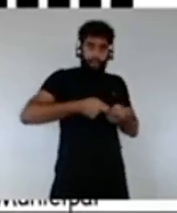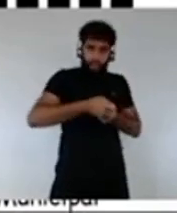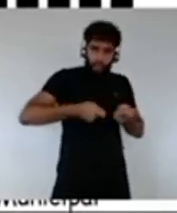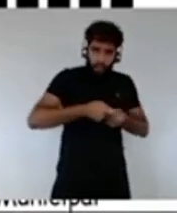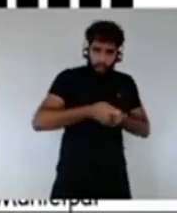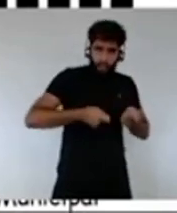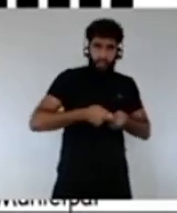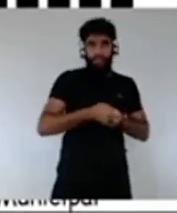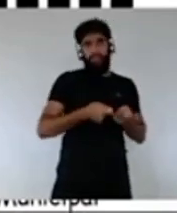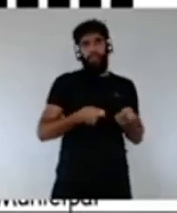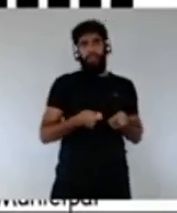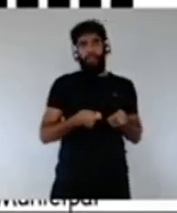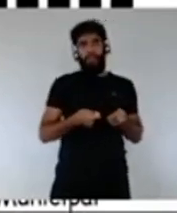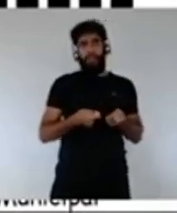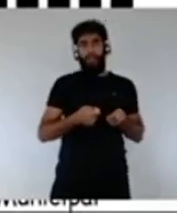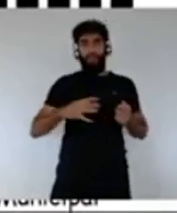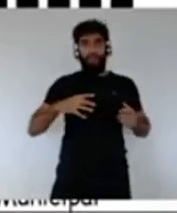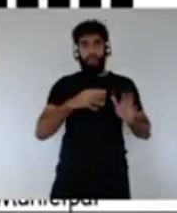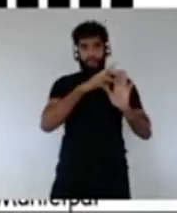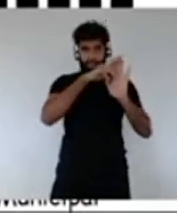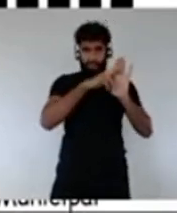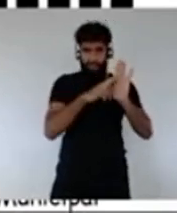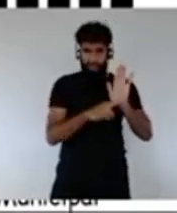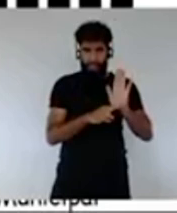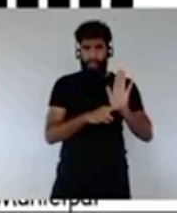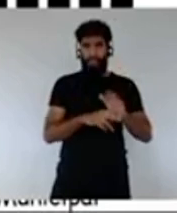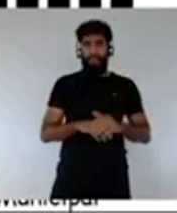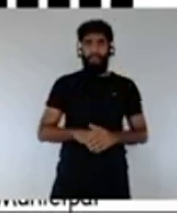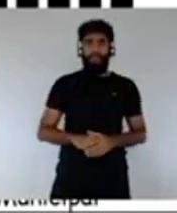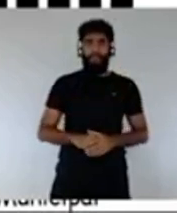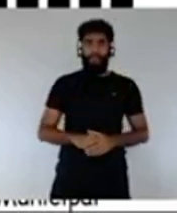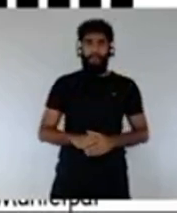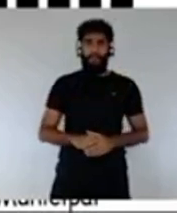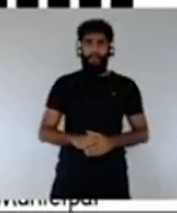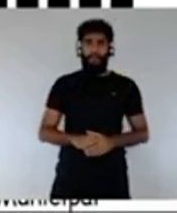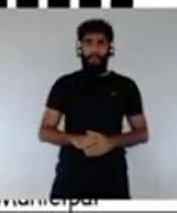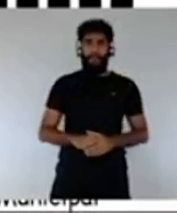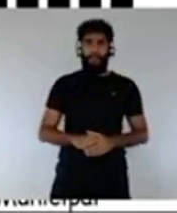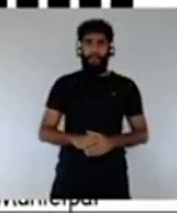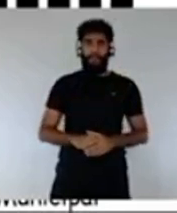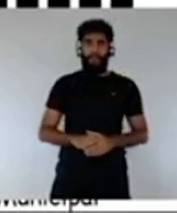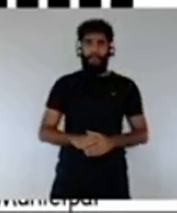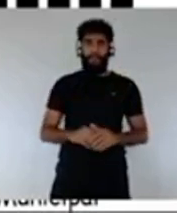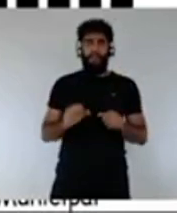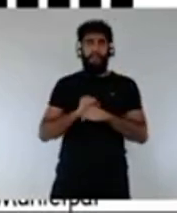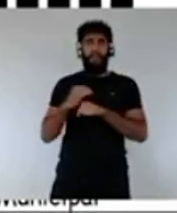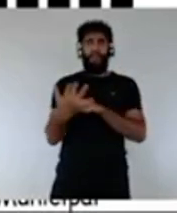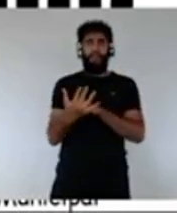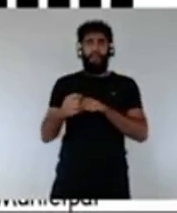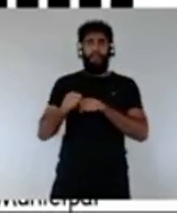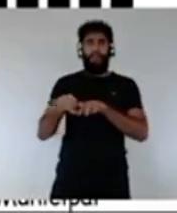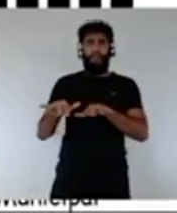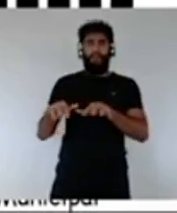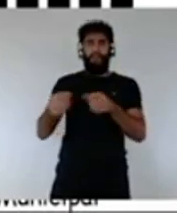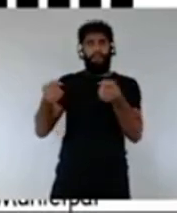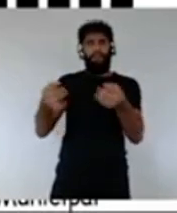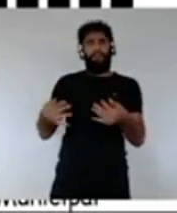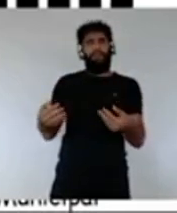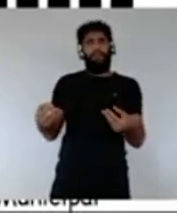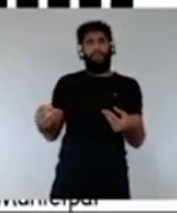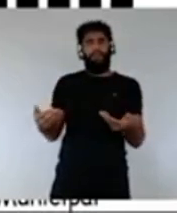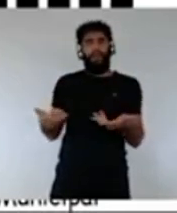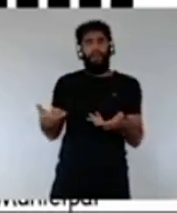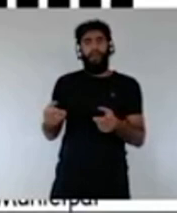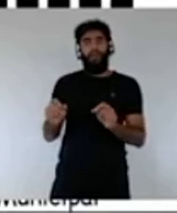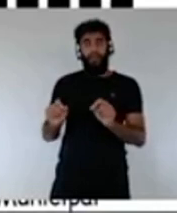sobre as normatizações. Mas o que a pandemia está pedindo neste momento é que isso se aconteça o seguinte: